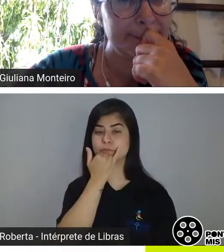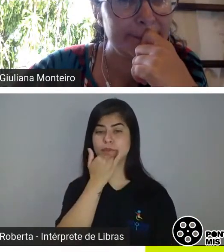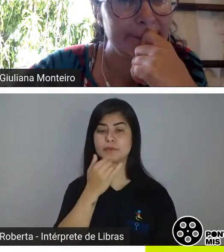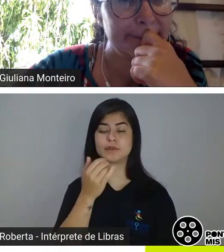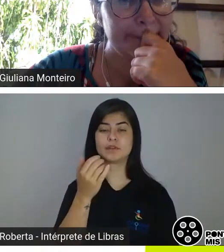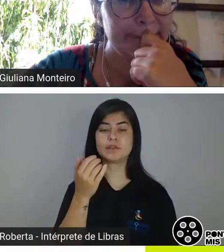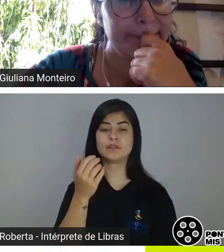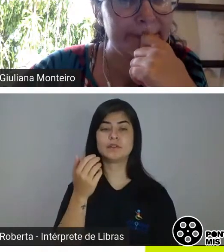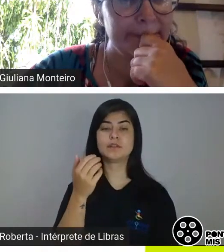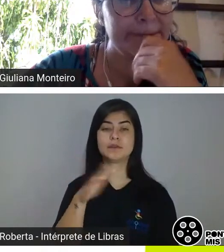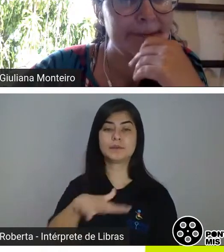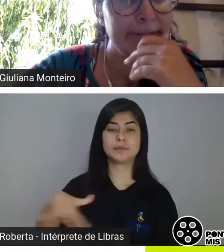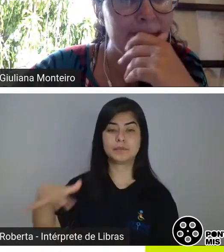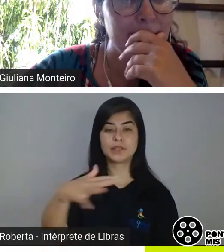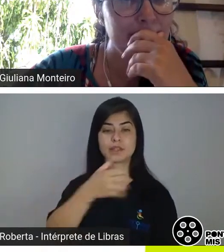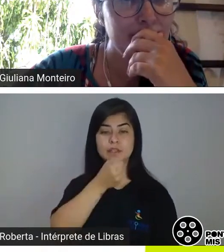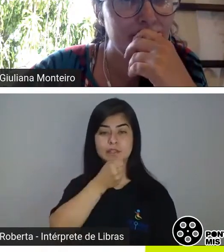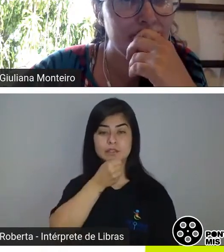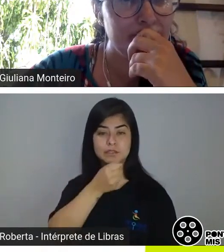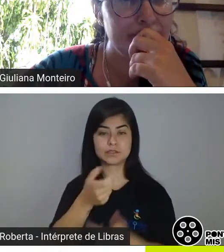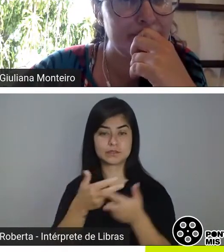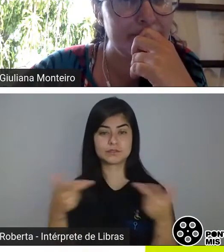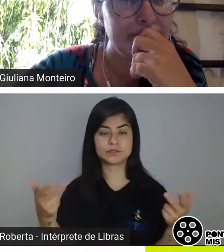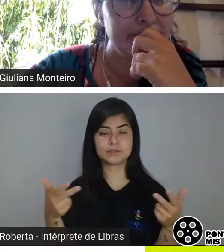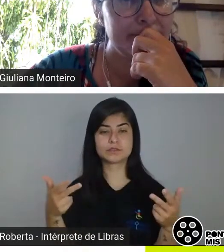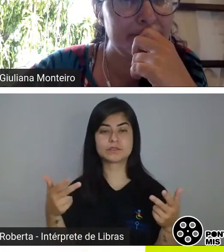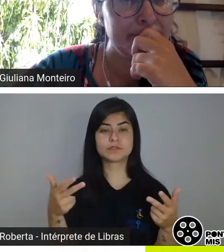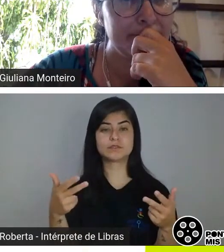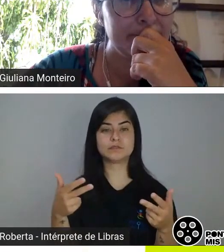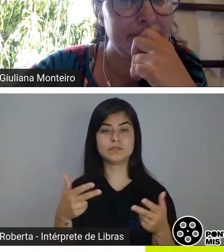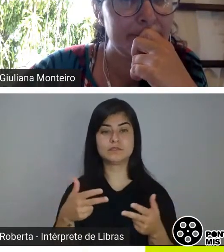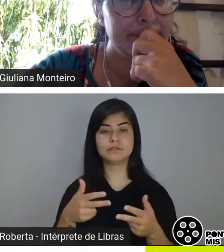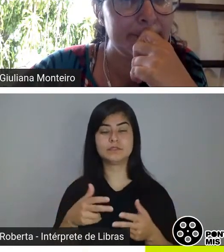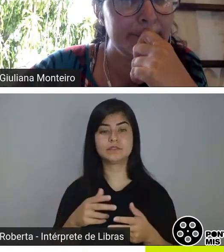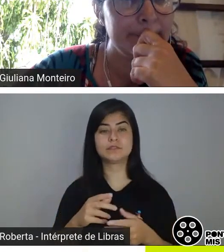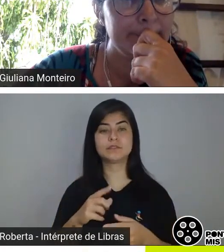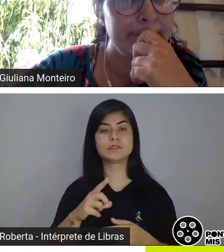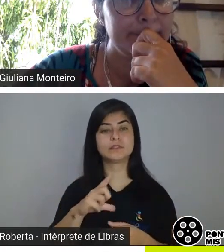esse projeto, mas não é exatamente a mesma coisa. Eu não sei se um dia...